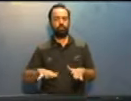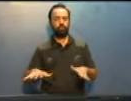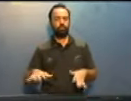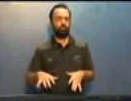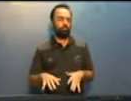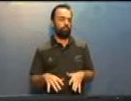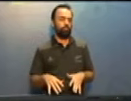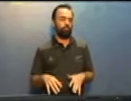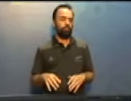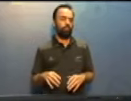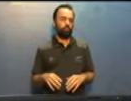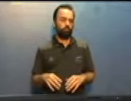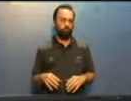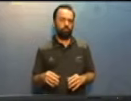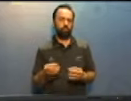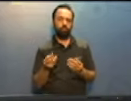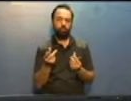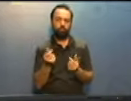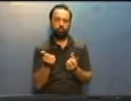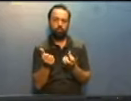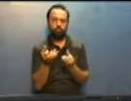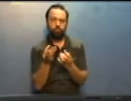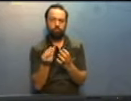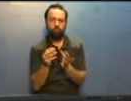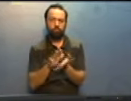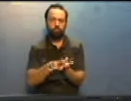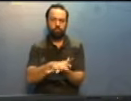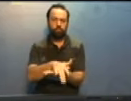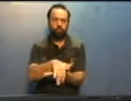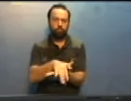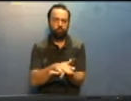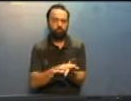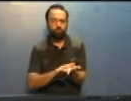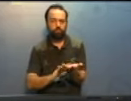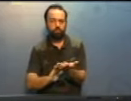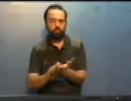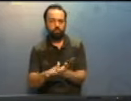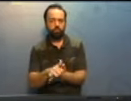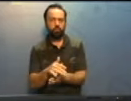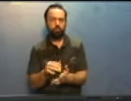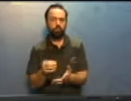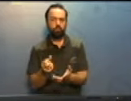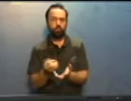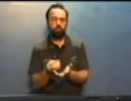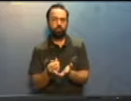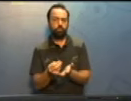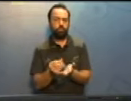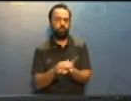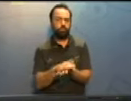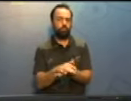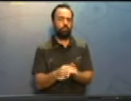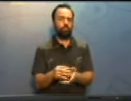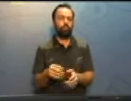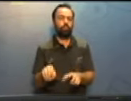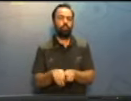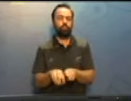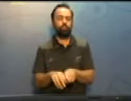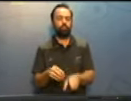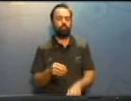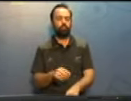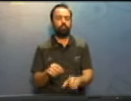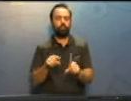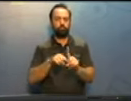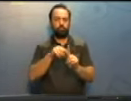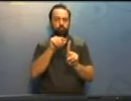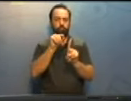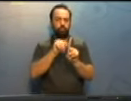e experimentar texturas, quando nós passamos a mão em objetos lisos, objetos mais ásperos, temperaturas e sensações de dor. Então,